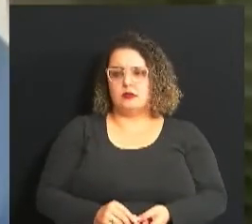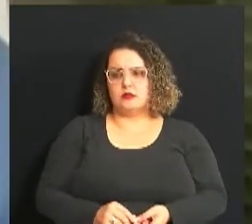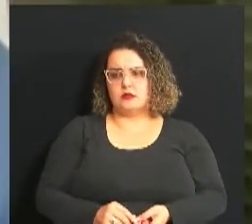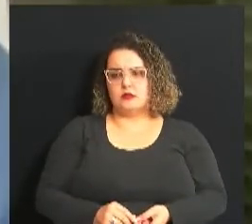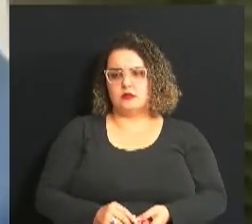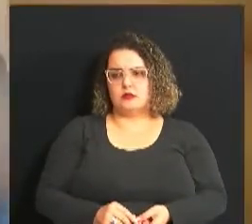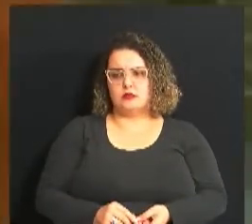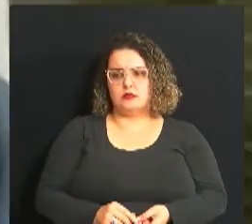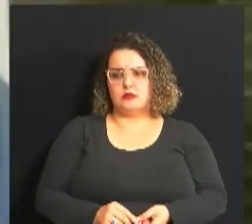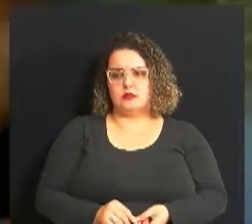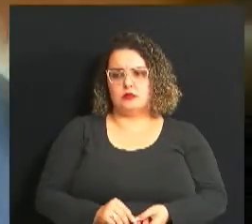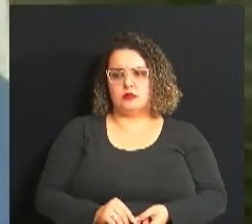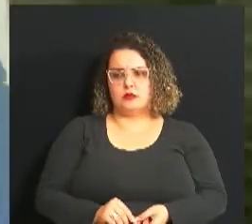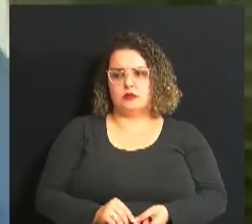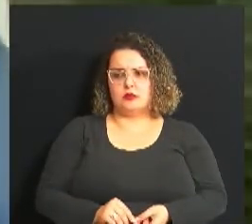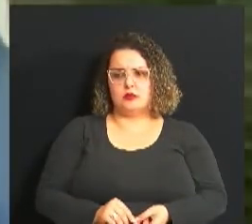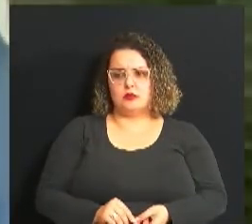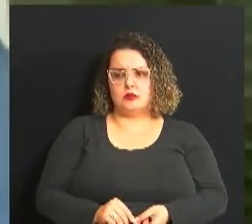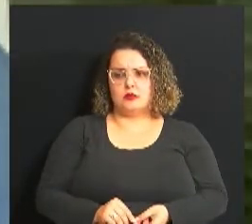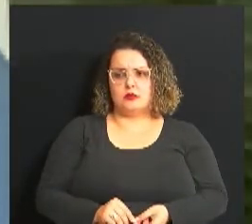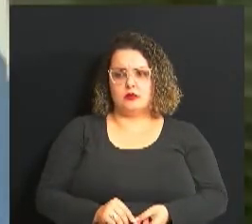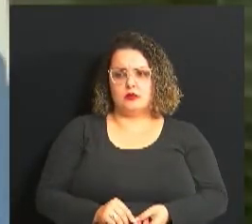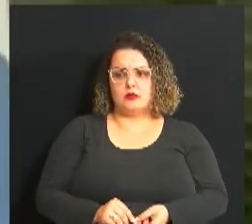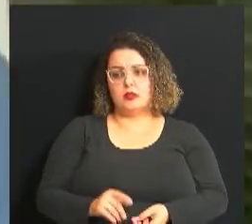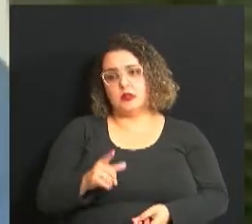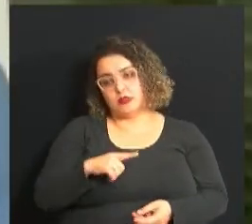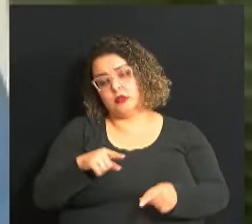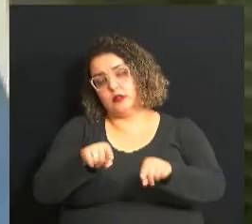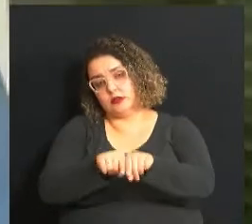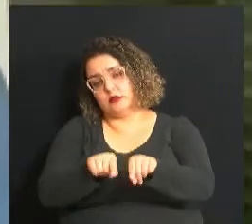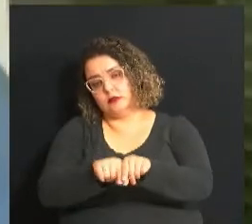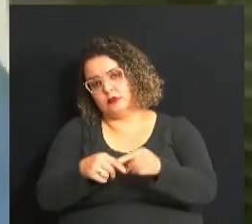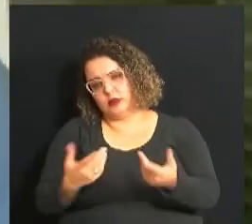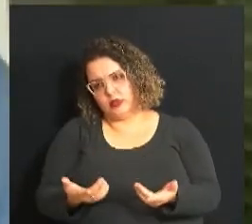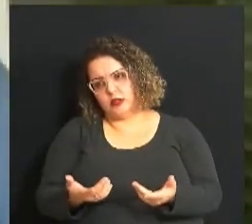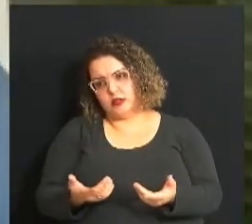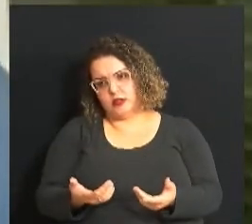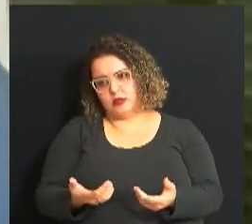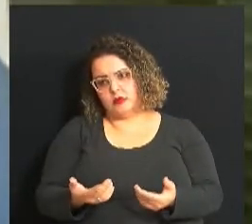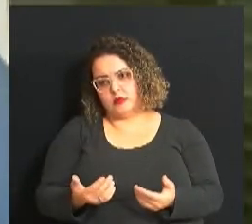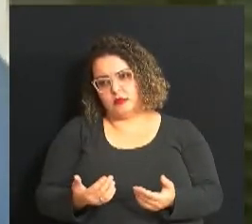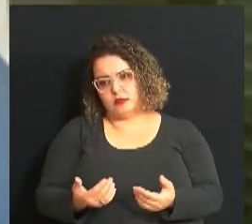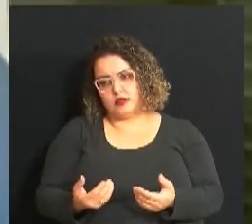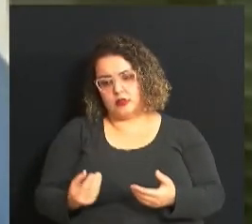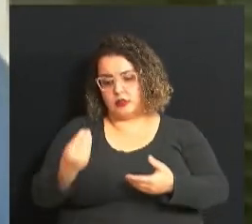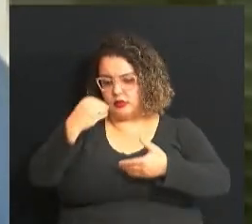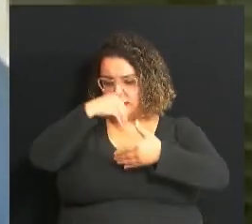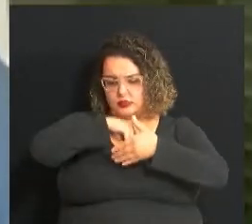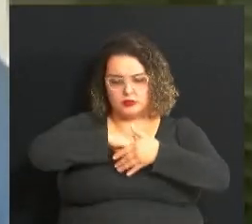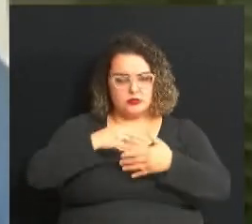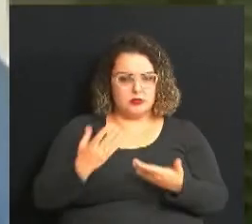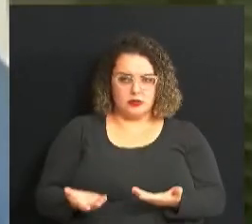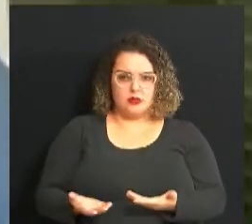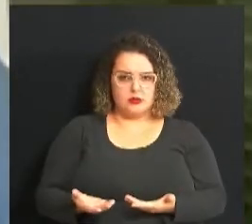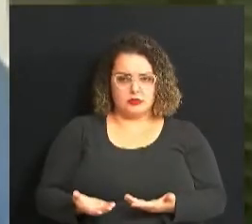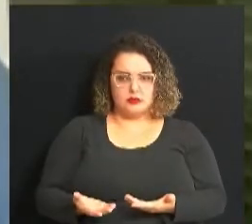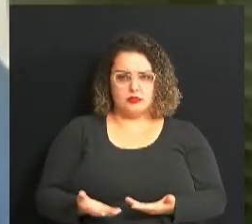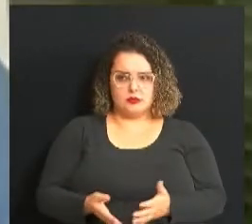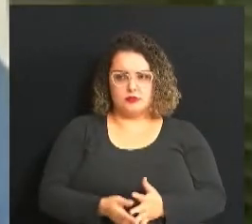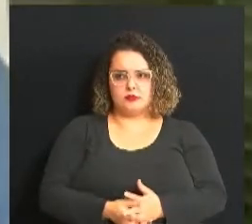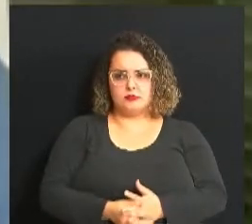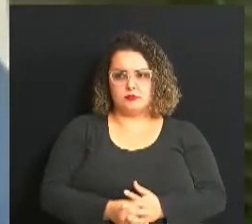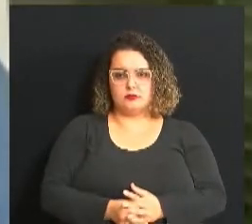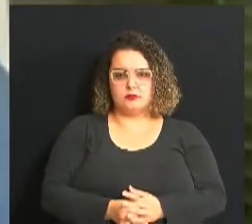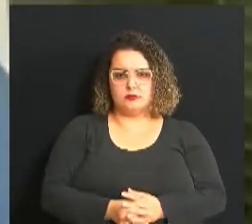Existe também a questão que provavelmente é uma questão constitucional. O fato, por